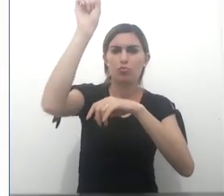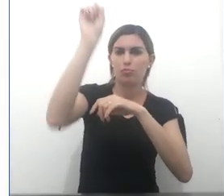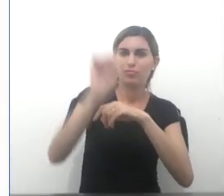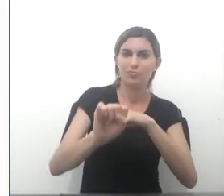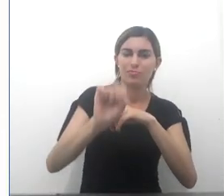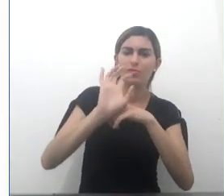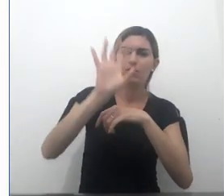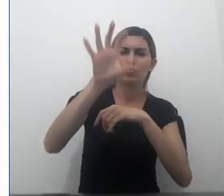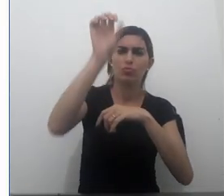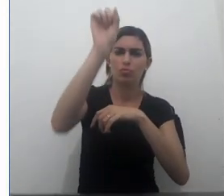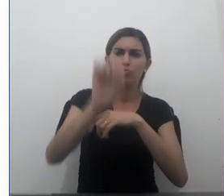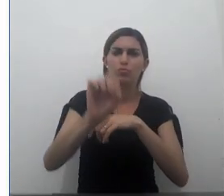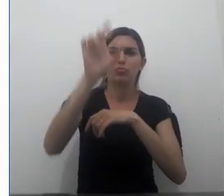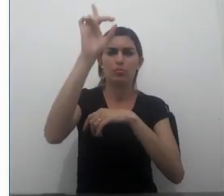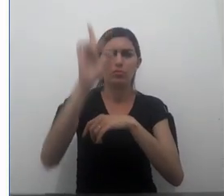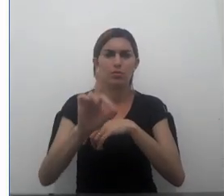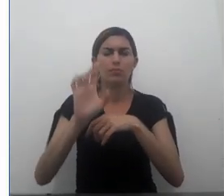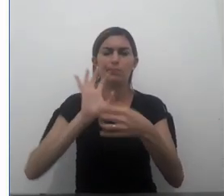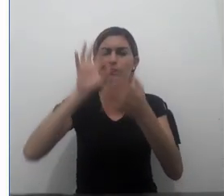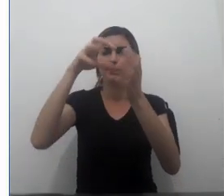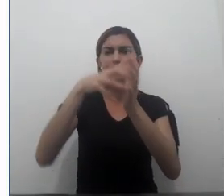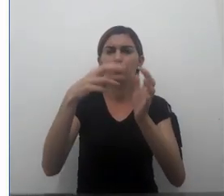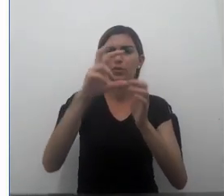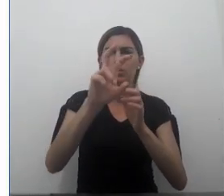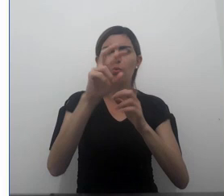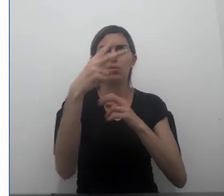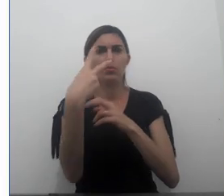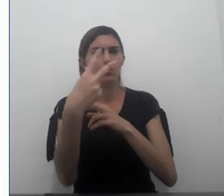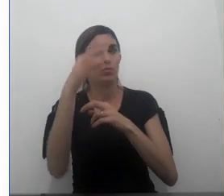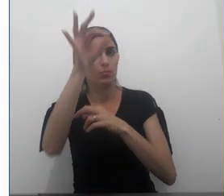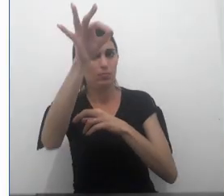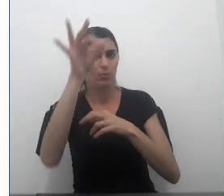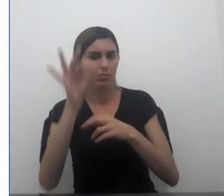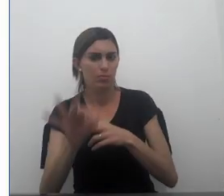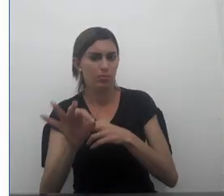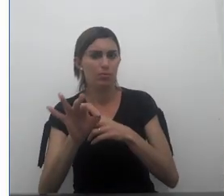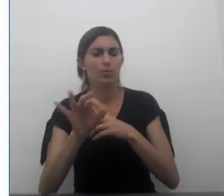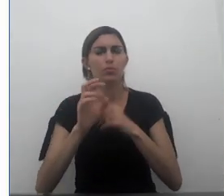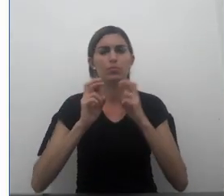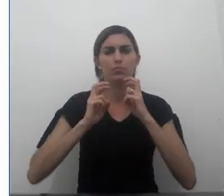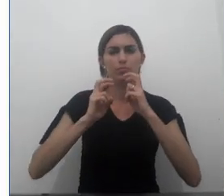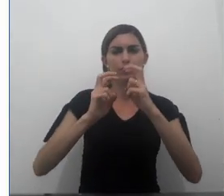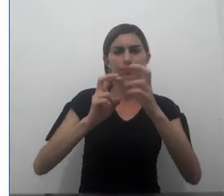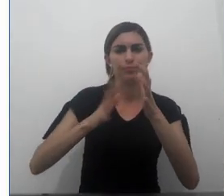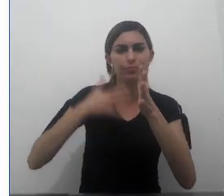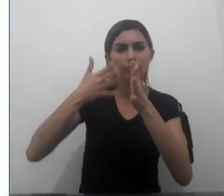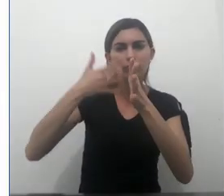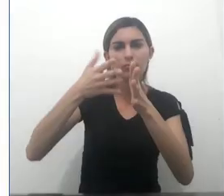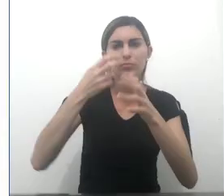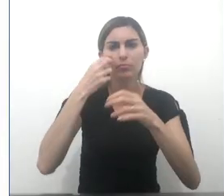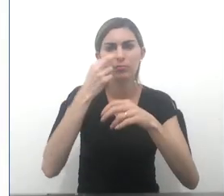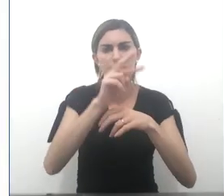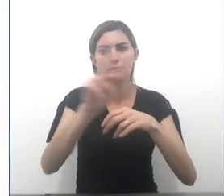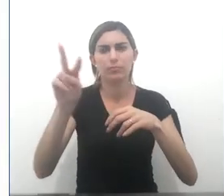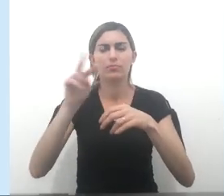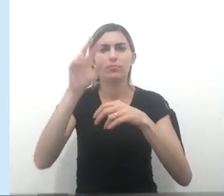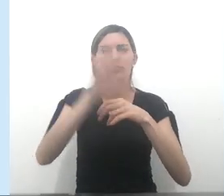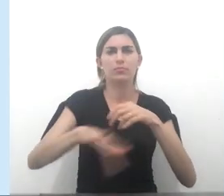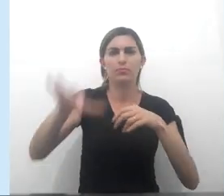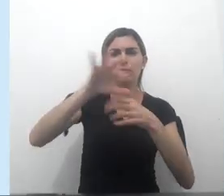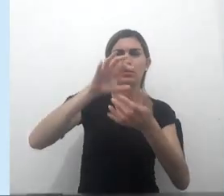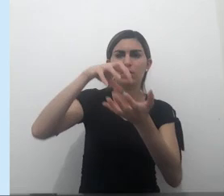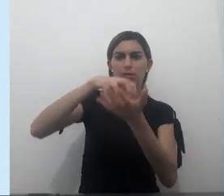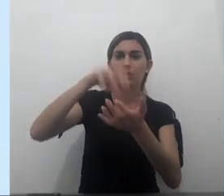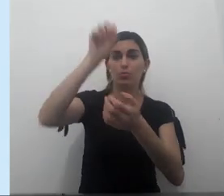mais ao sul, né, na região sudeste, concentram 52%, né, dessas ferrovias. Então a gente acabou de falar que